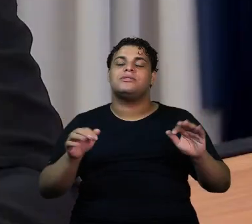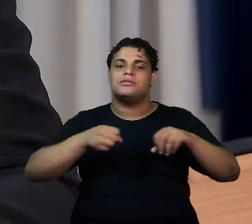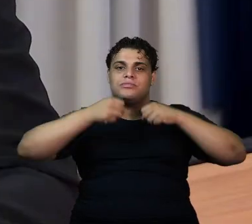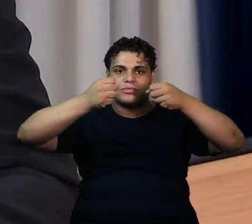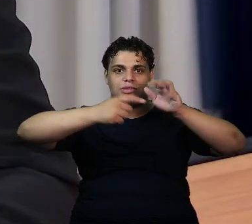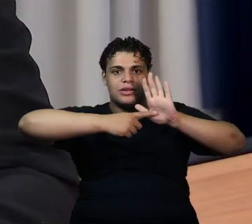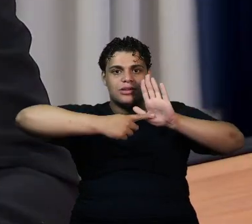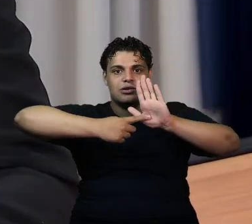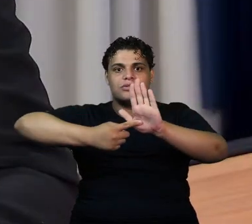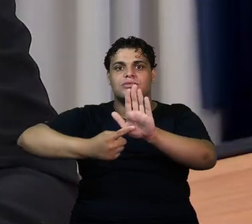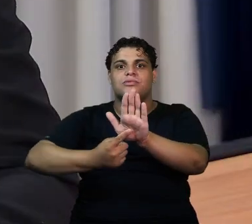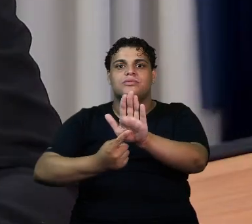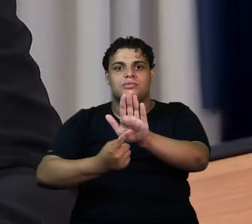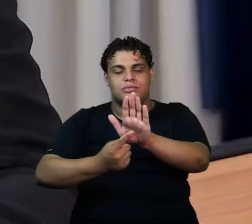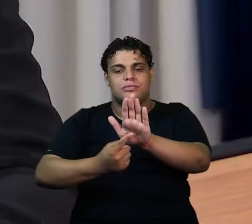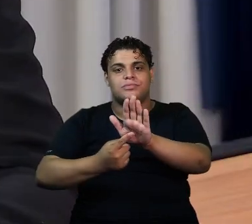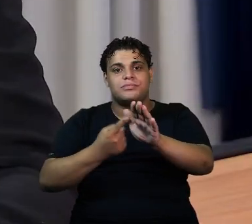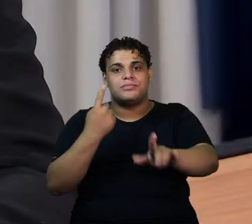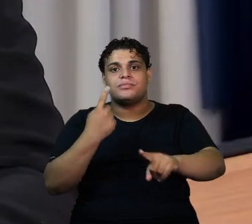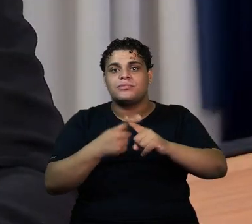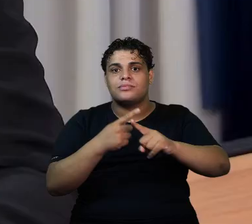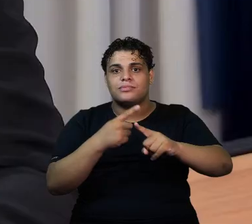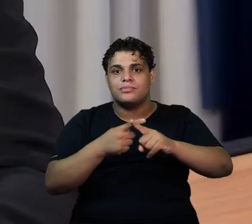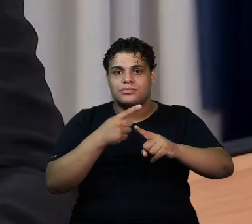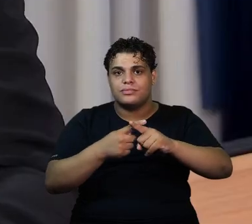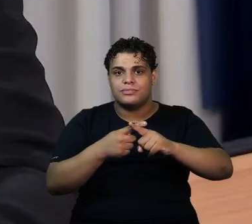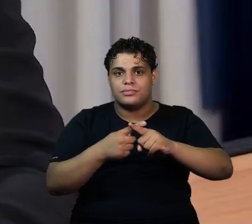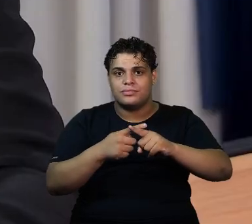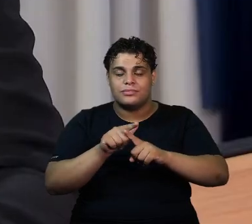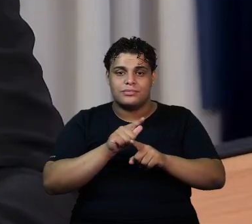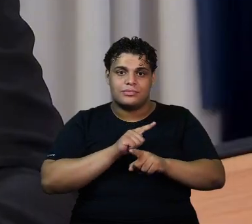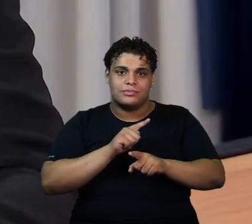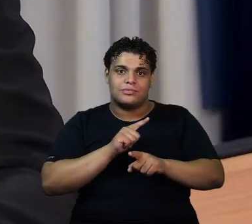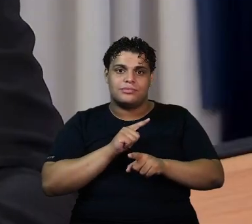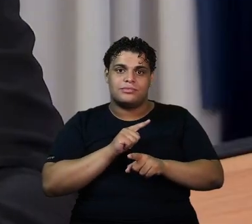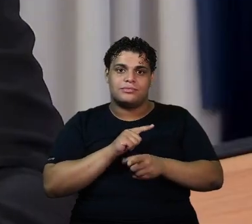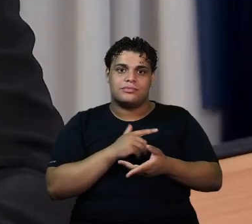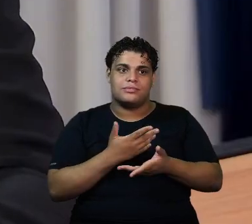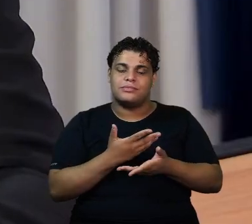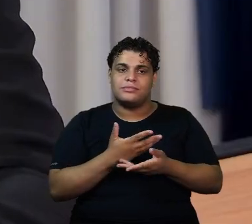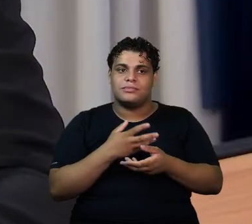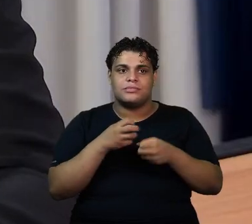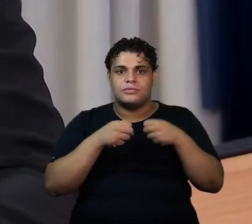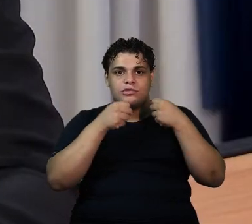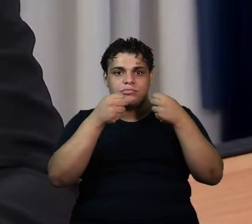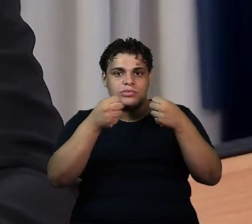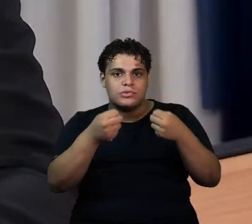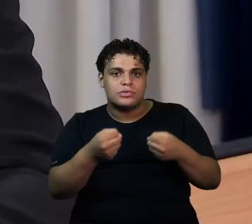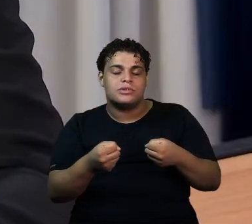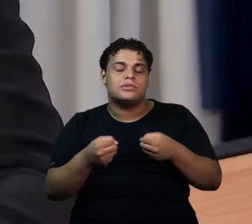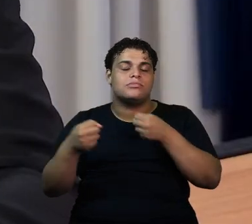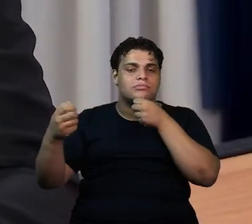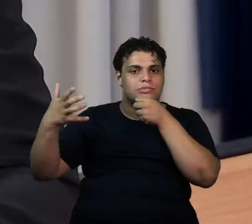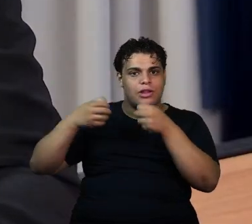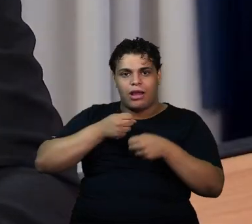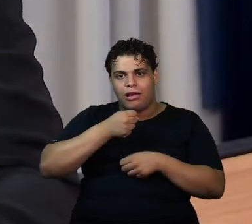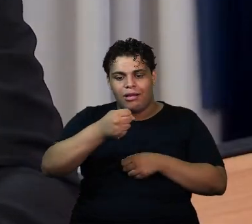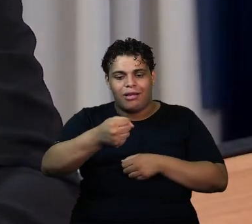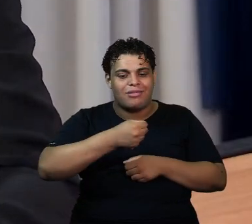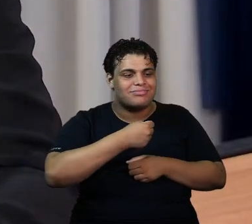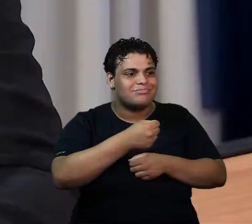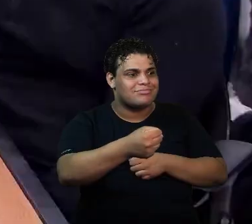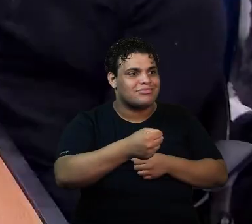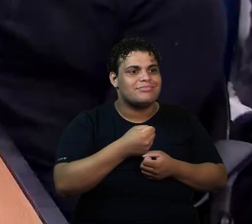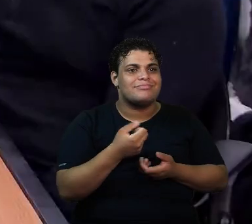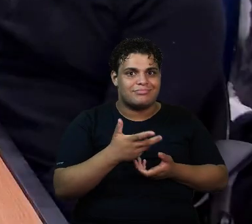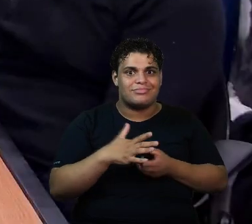contribuir, né? E ajudar, porque você tem essa permeabilidade dentro da imprensa local, regional. Então, você vai... Quantas